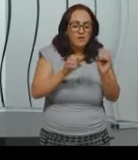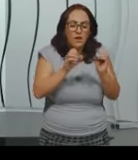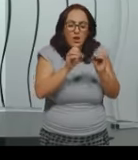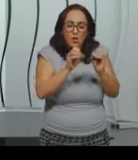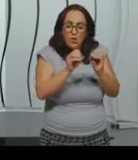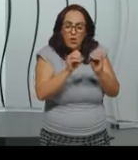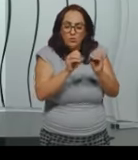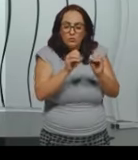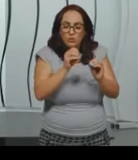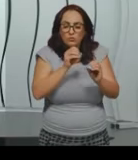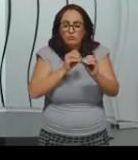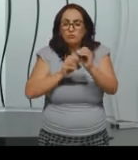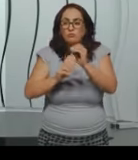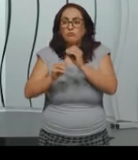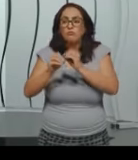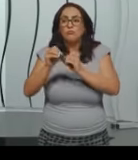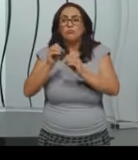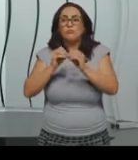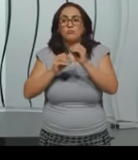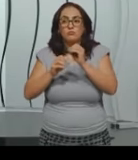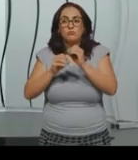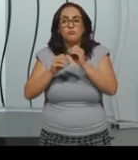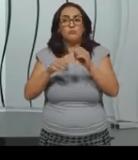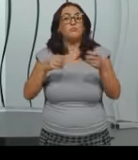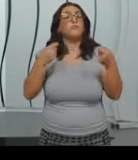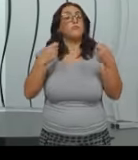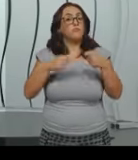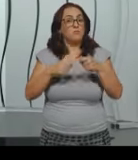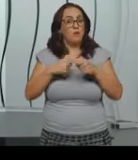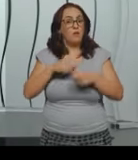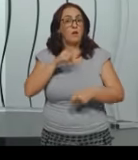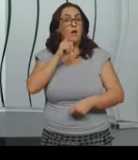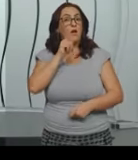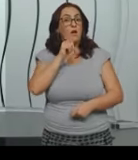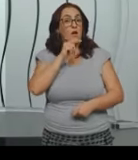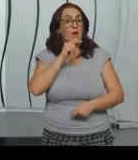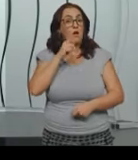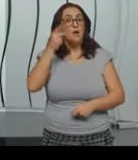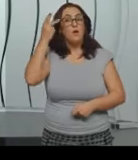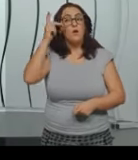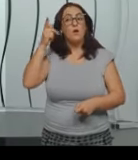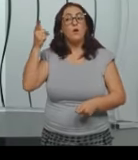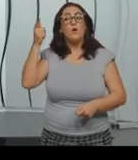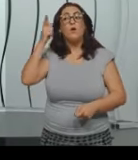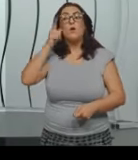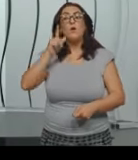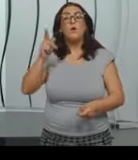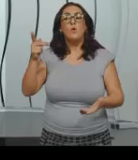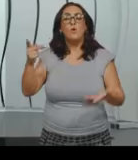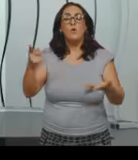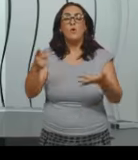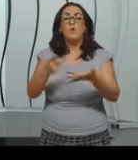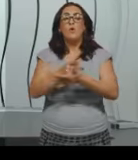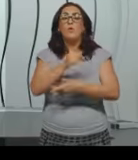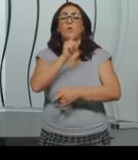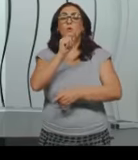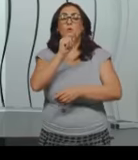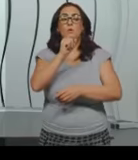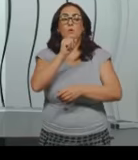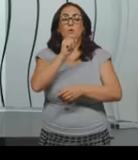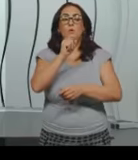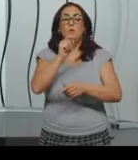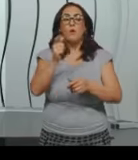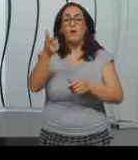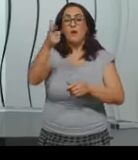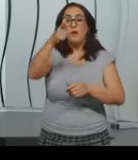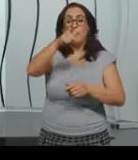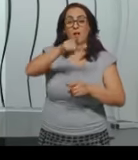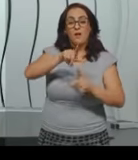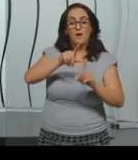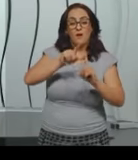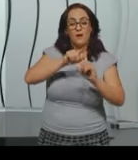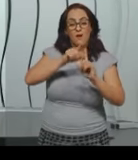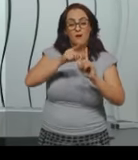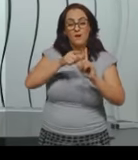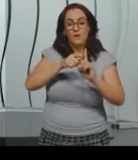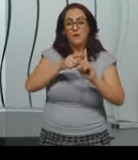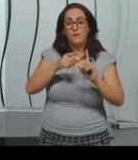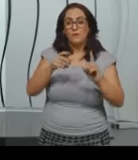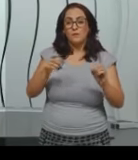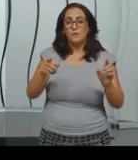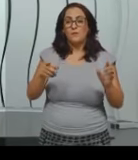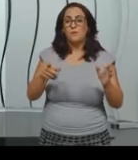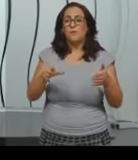eles necessitavam de água para a reprodução. Isso então, nós sabemos que as